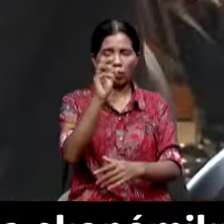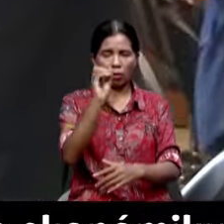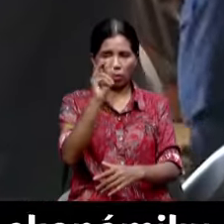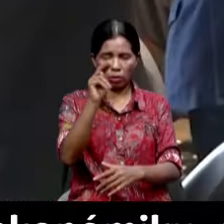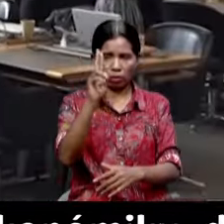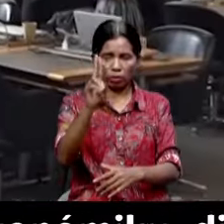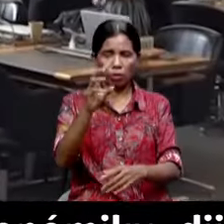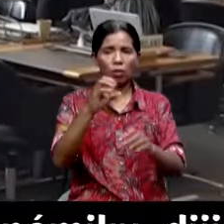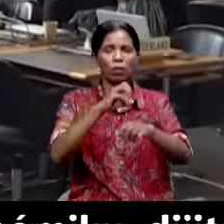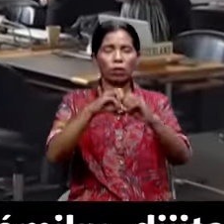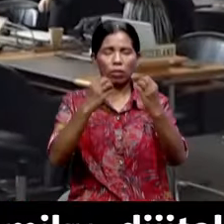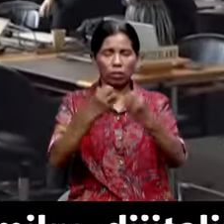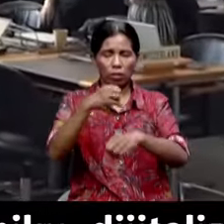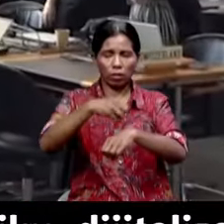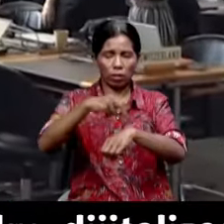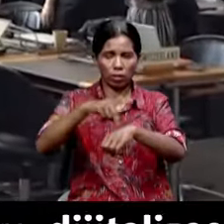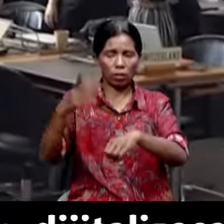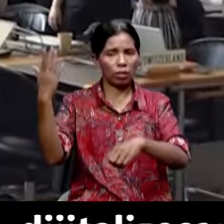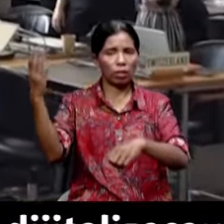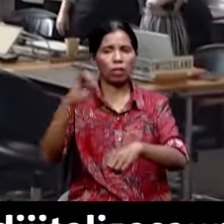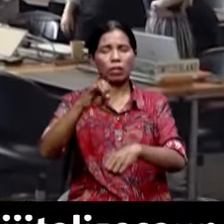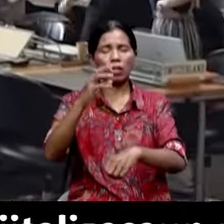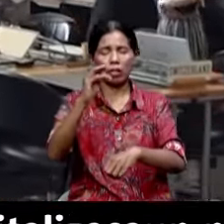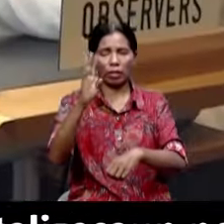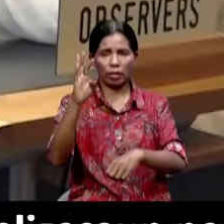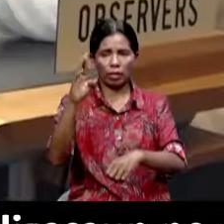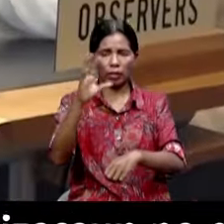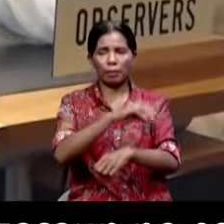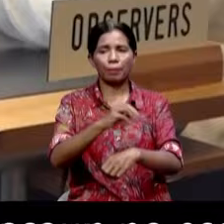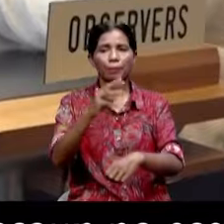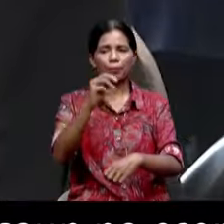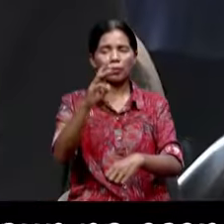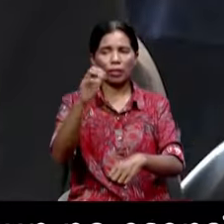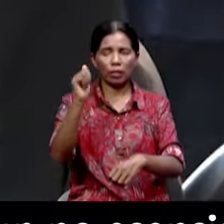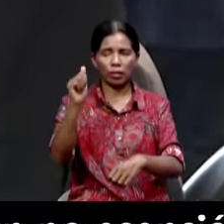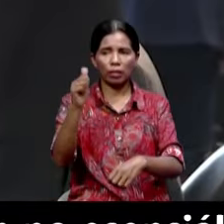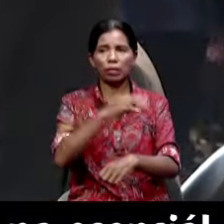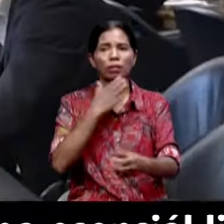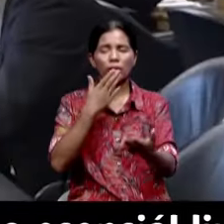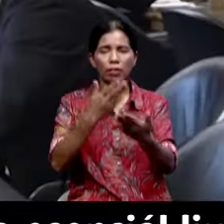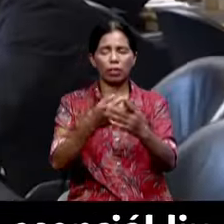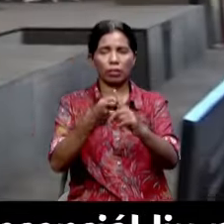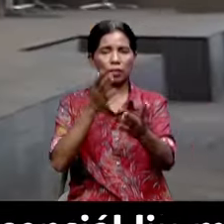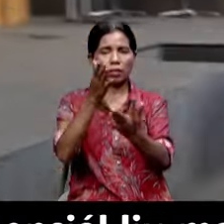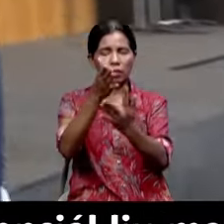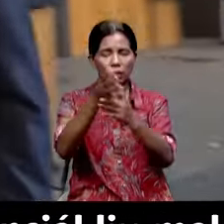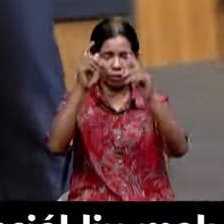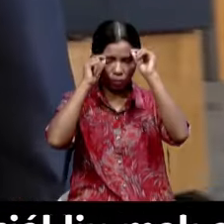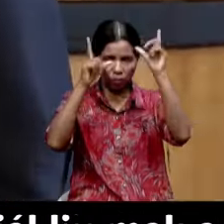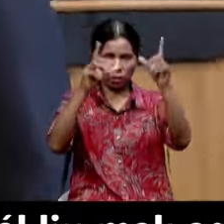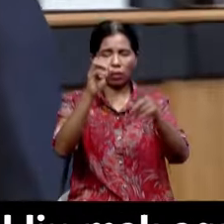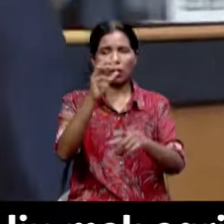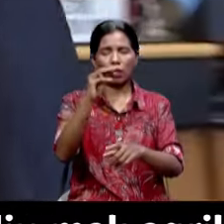Organização Internacional Siracelo e a Genebra, Maria de Lourdes Bessa Hatete, benefício-se si adesão Timor-Leste ba